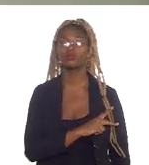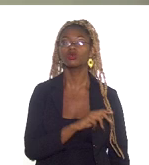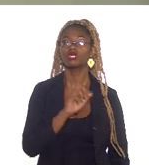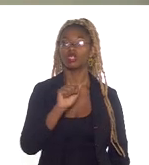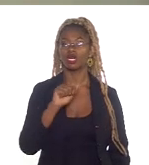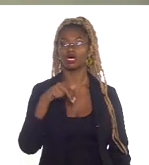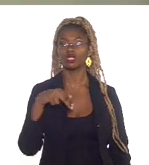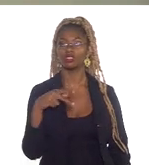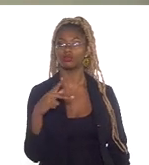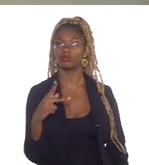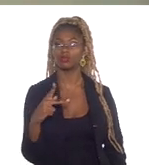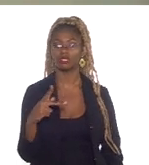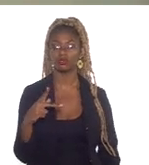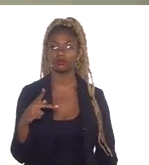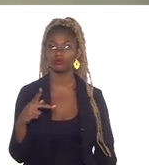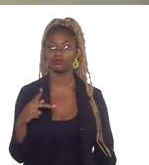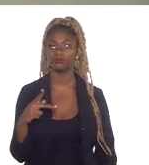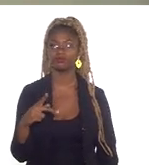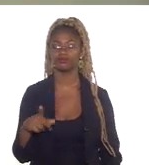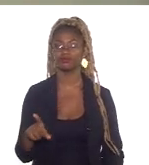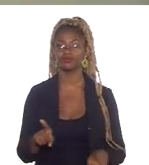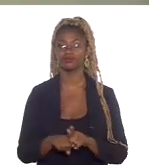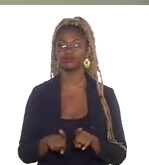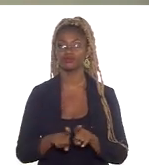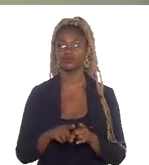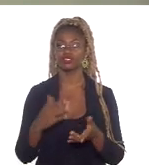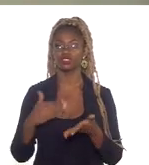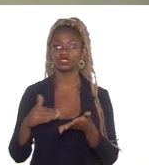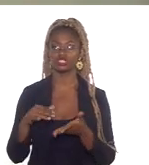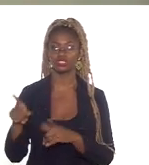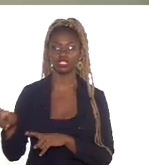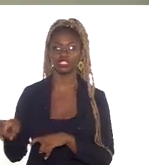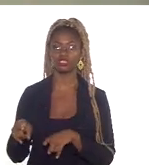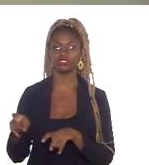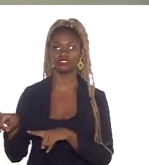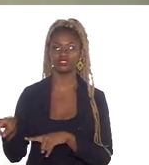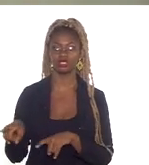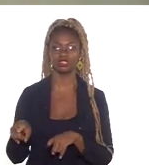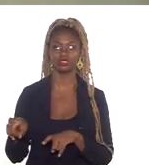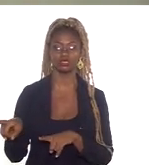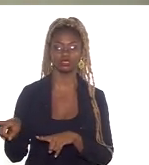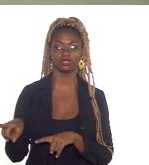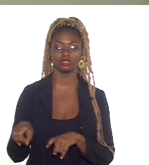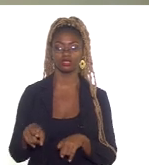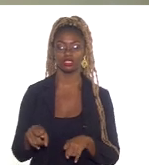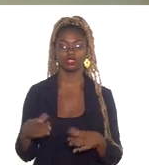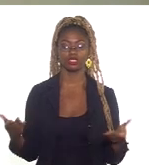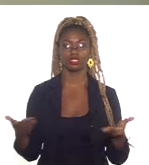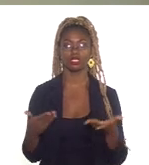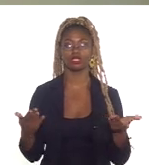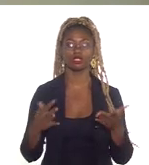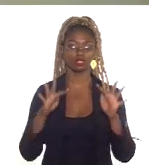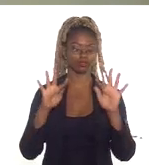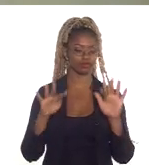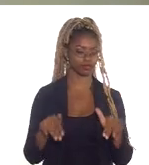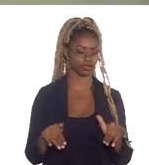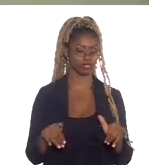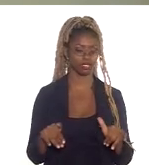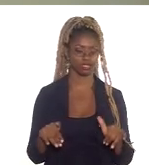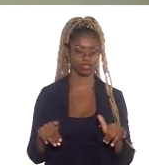ANP e da nossa Secretaria de Fazenda, e dou por encerrada a